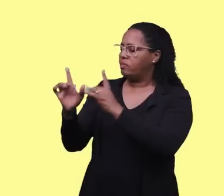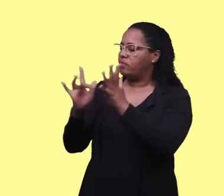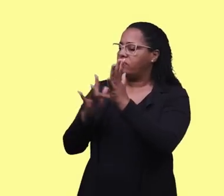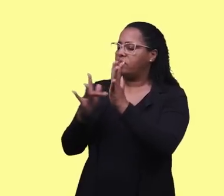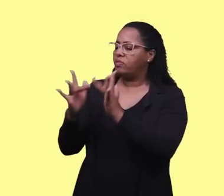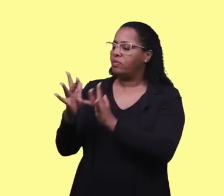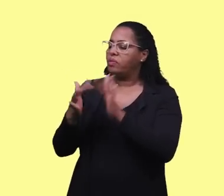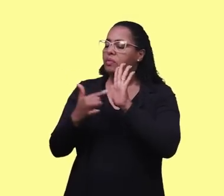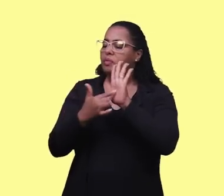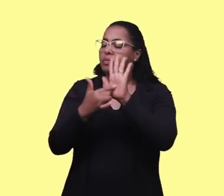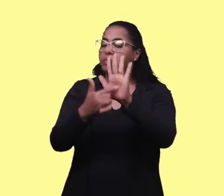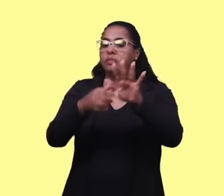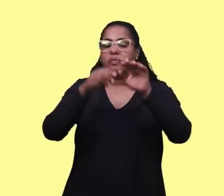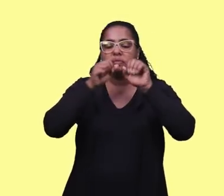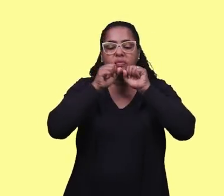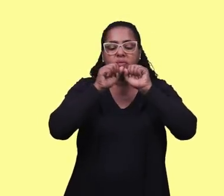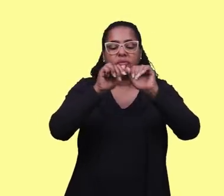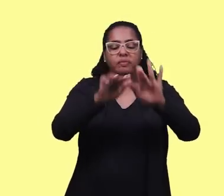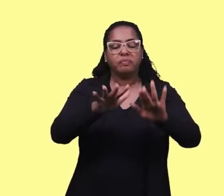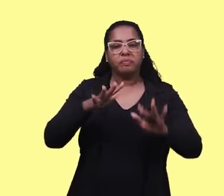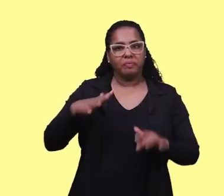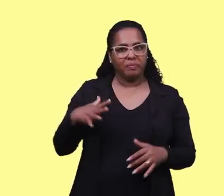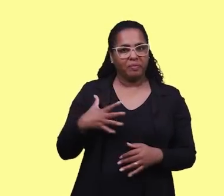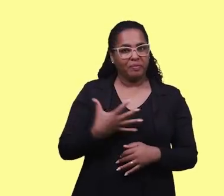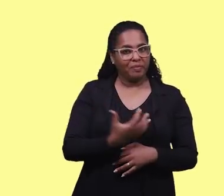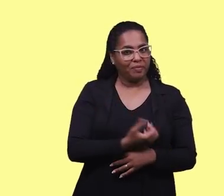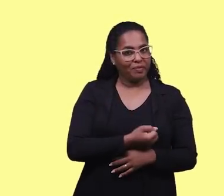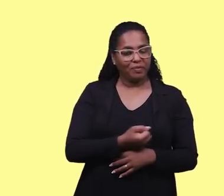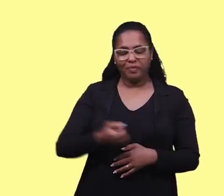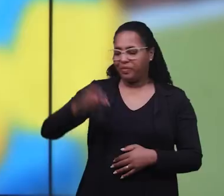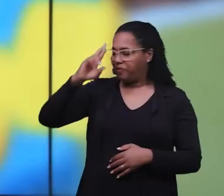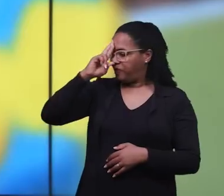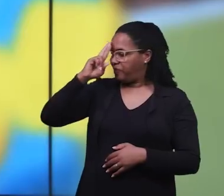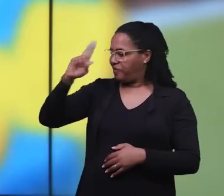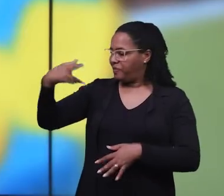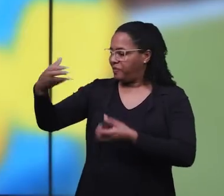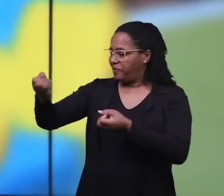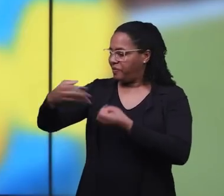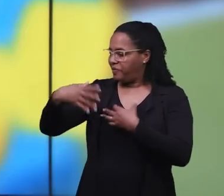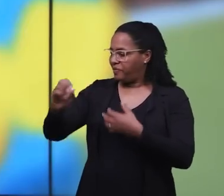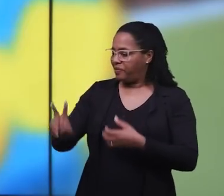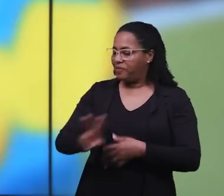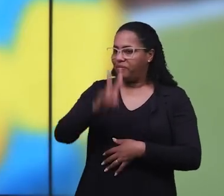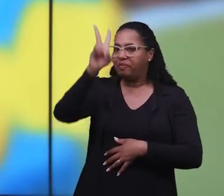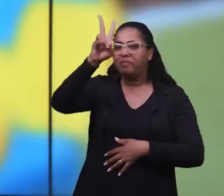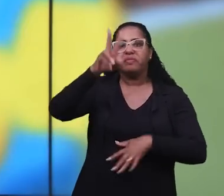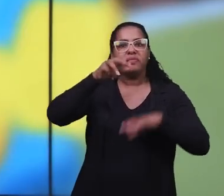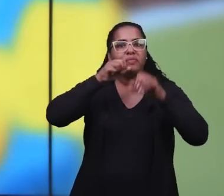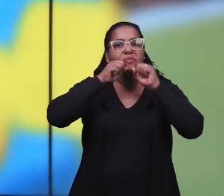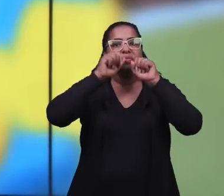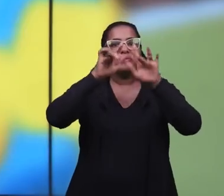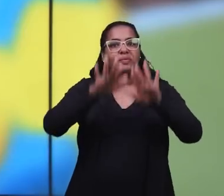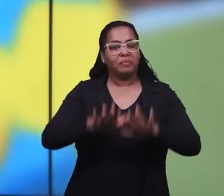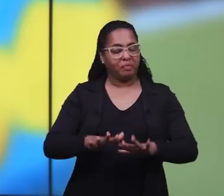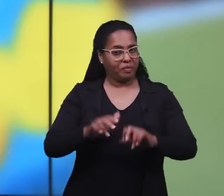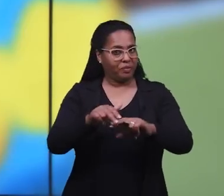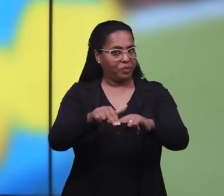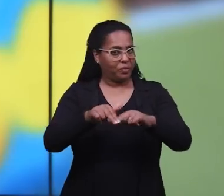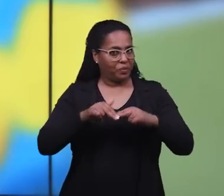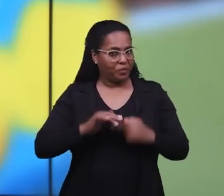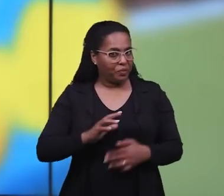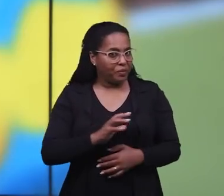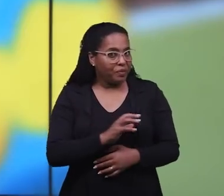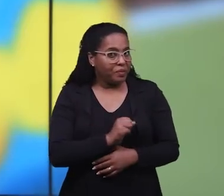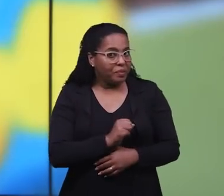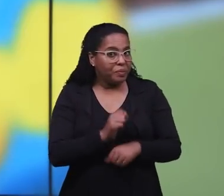da bênção da salvação. Ele nos ensinou a valorizarmos esta bênção. Portanto,